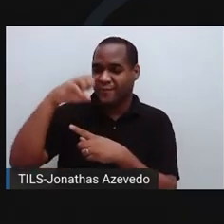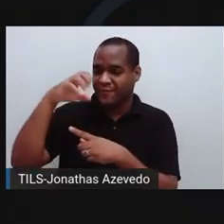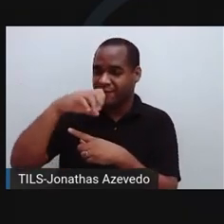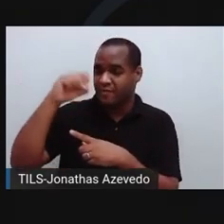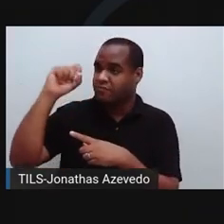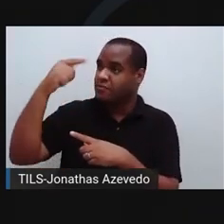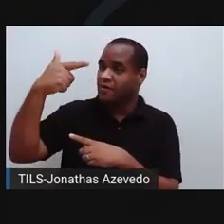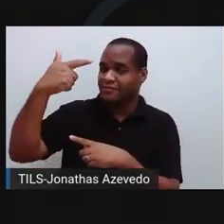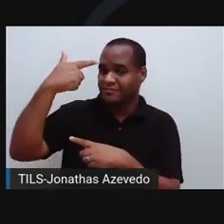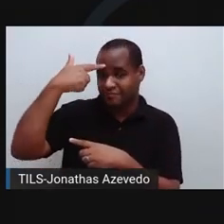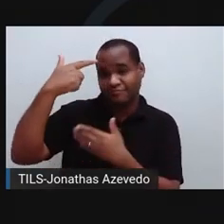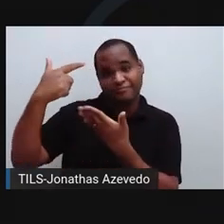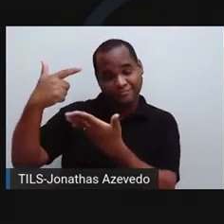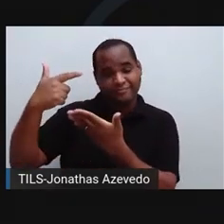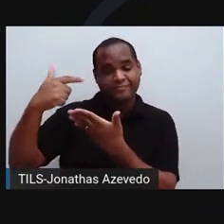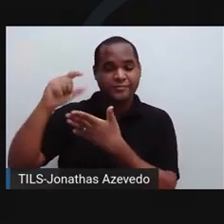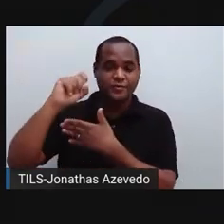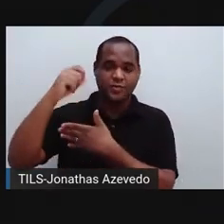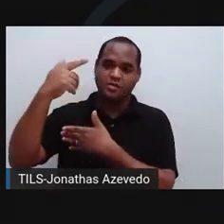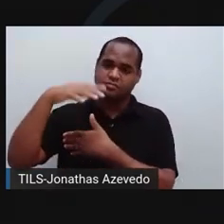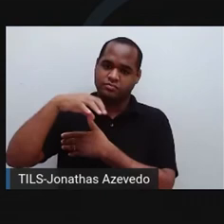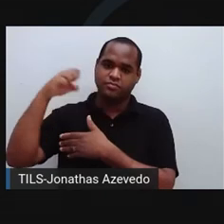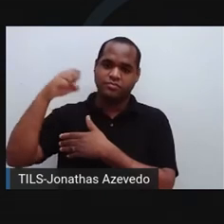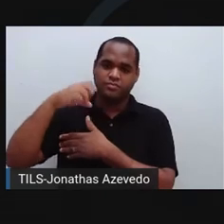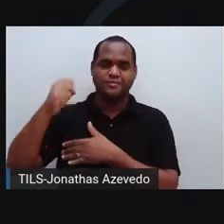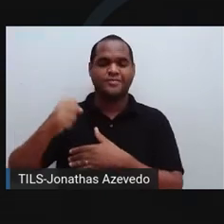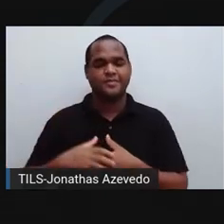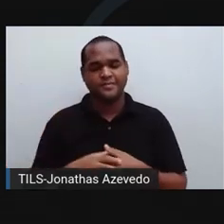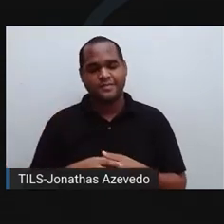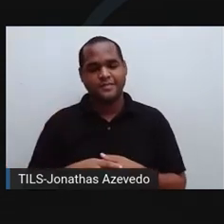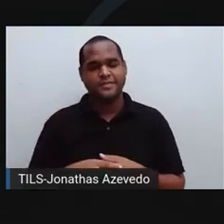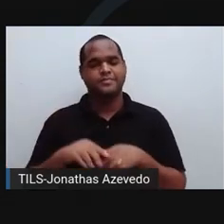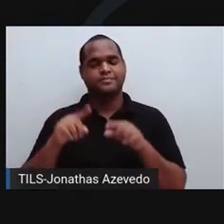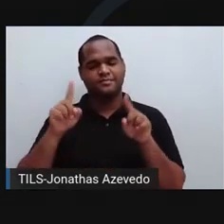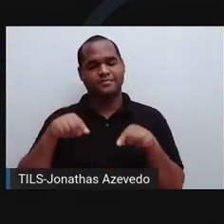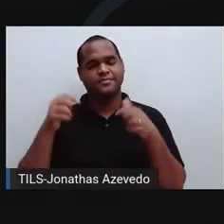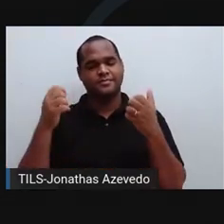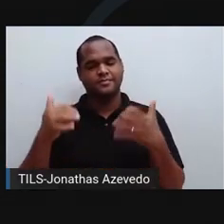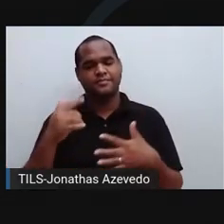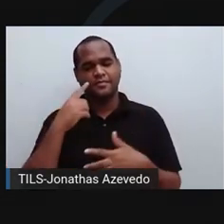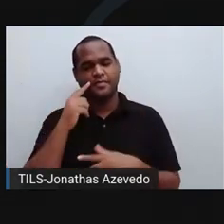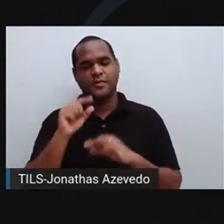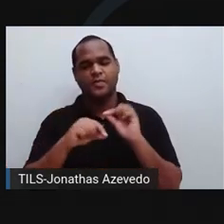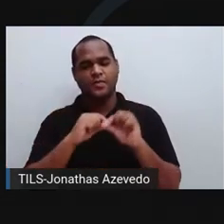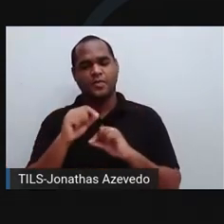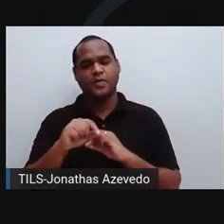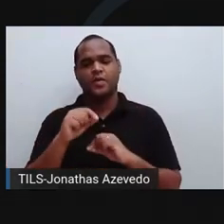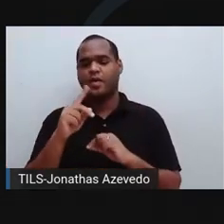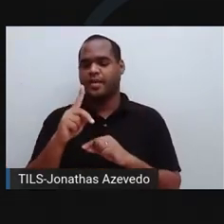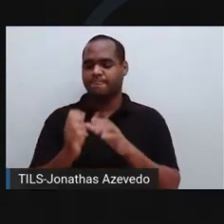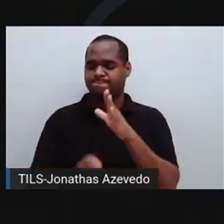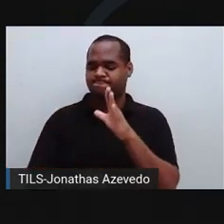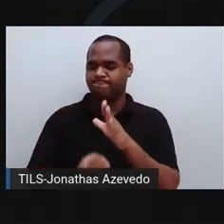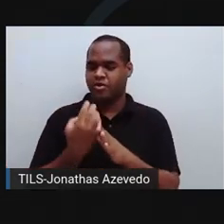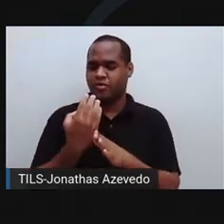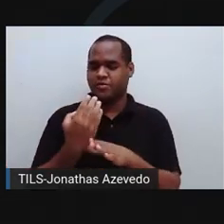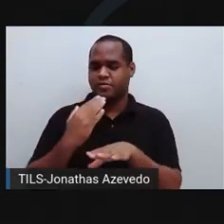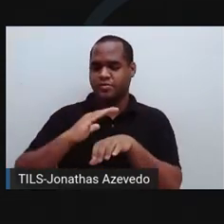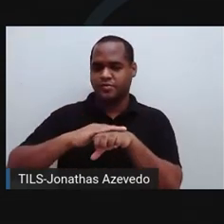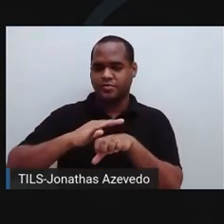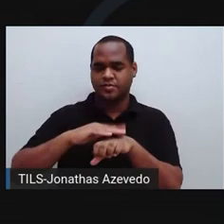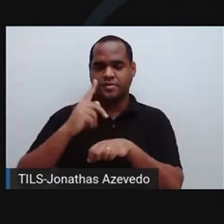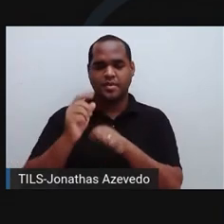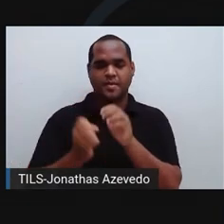base, que é o sol, energia solar, certo? Então, esse ser eu chamo de produtor. Por que ele é um produtor? Porque ele produz